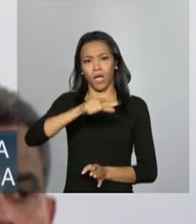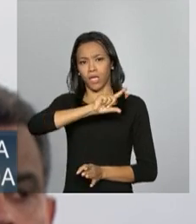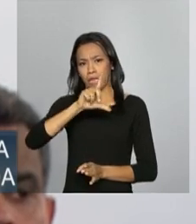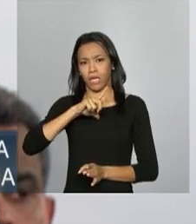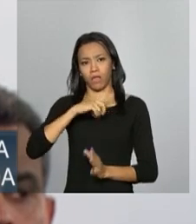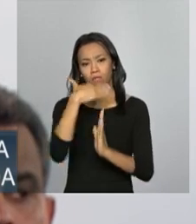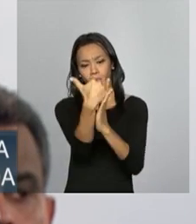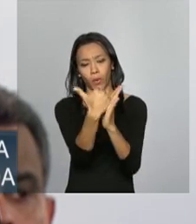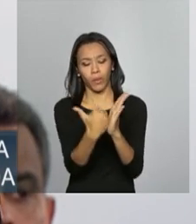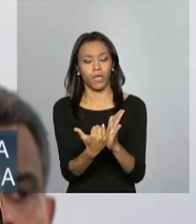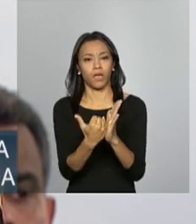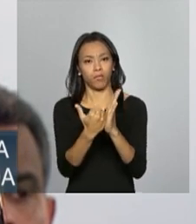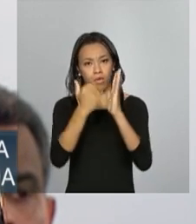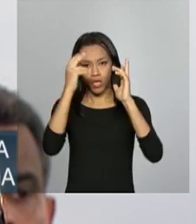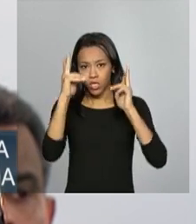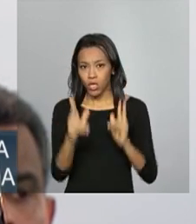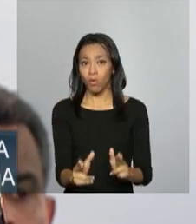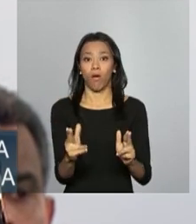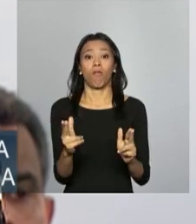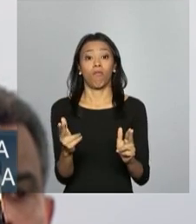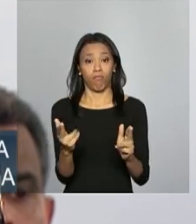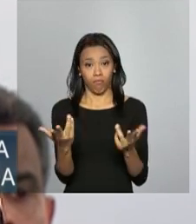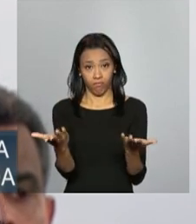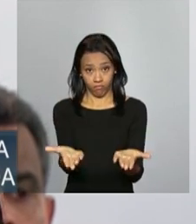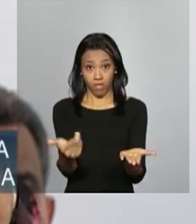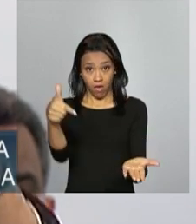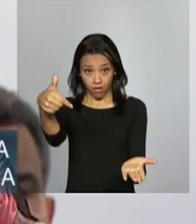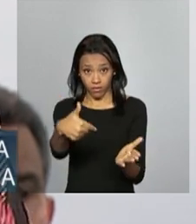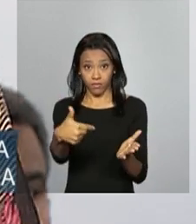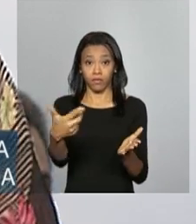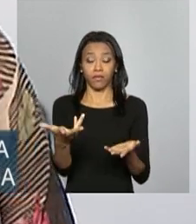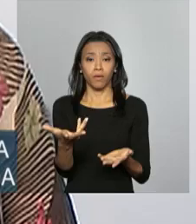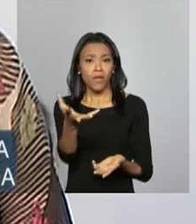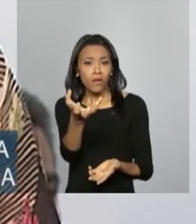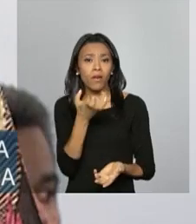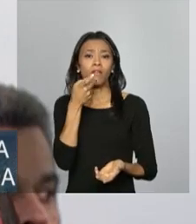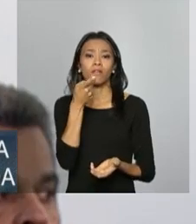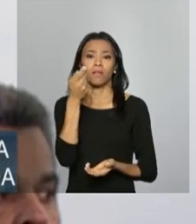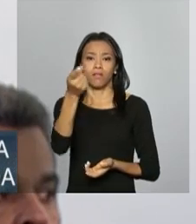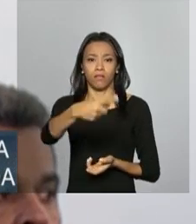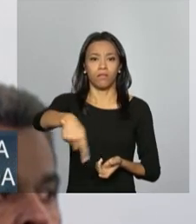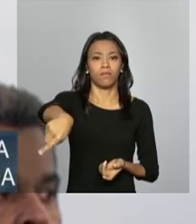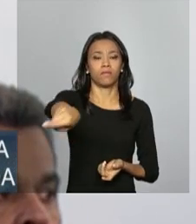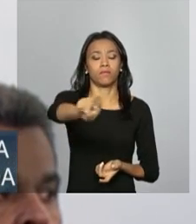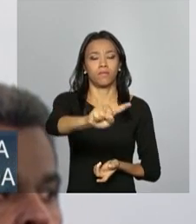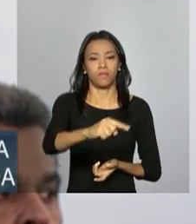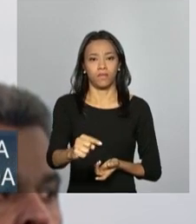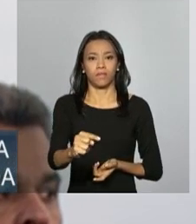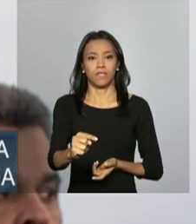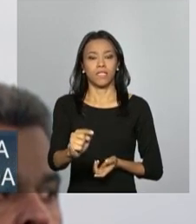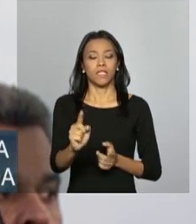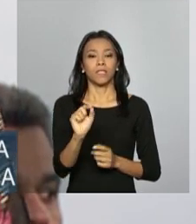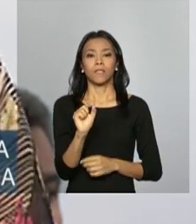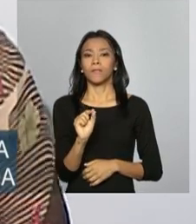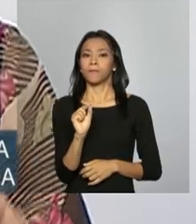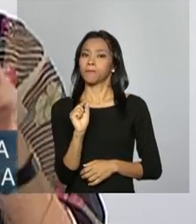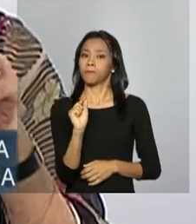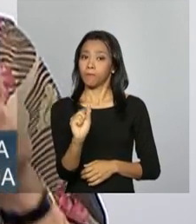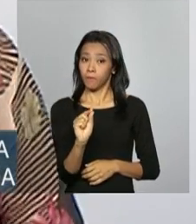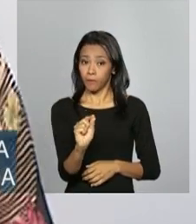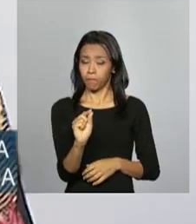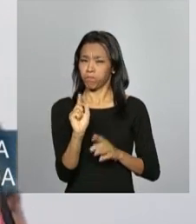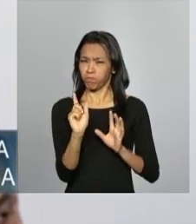habitacional à altura da sua necessidade. Eu queria dizer para vocês que no final